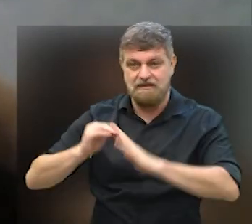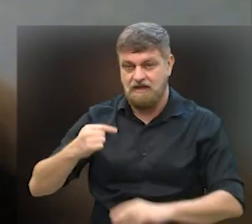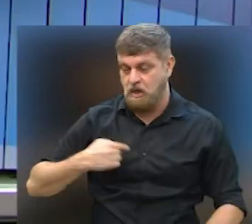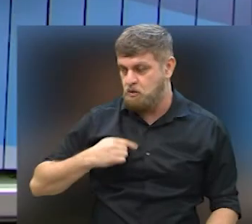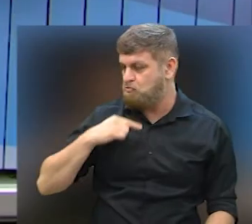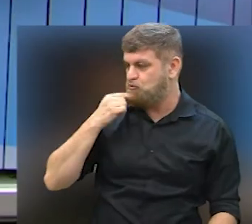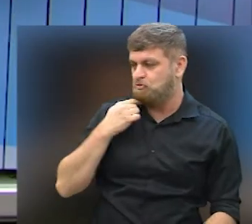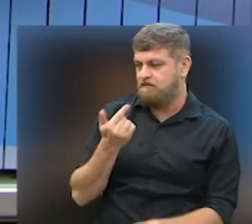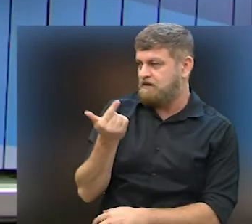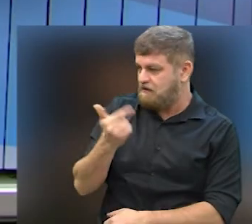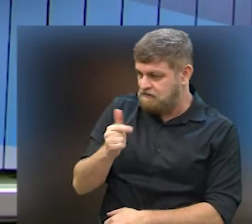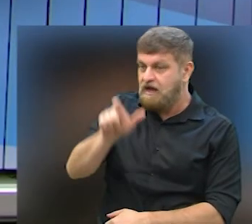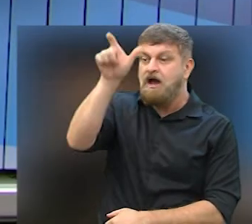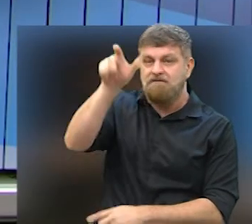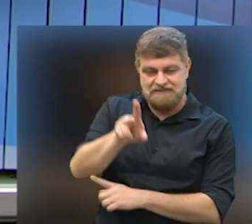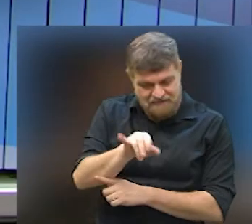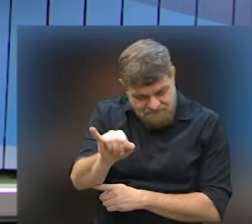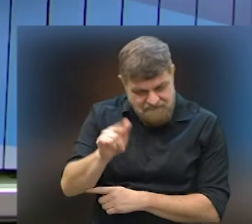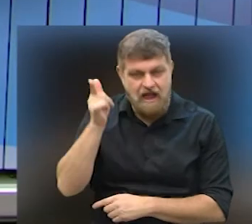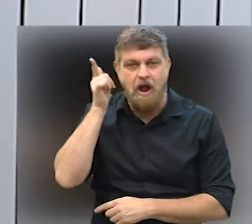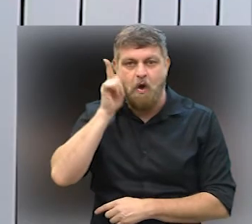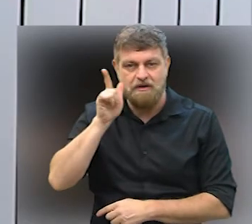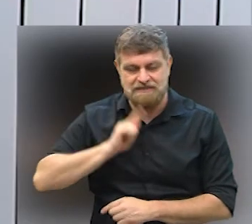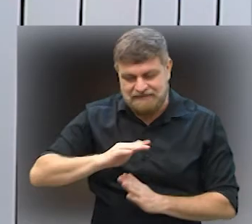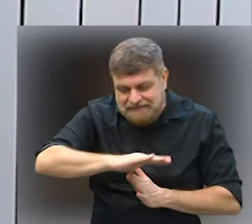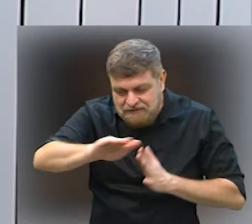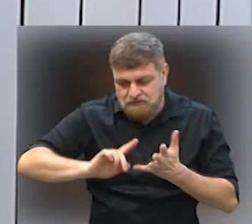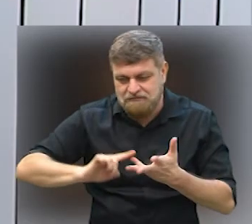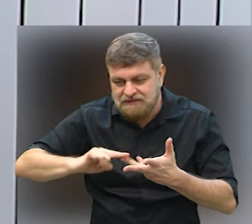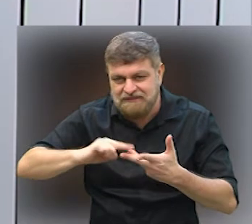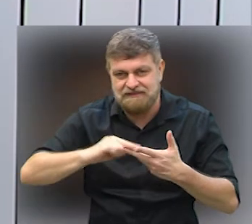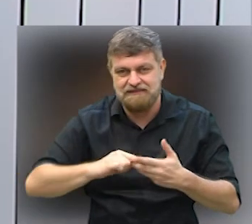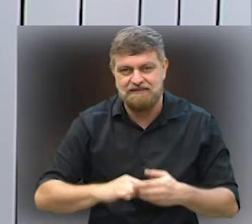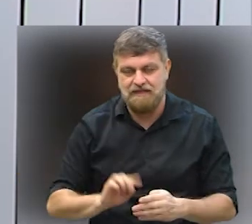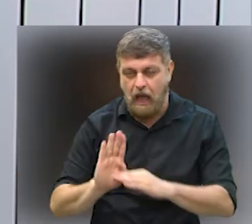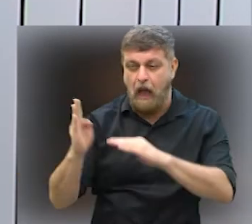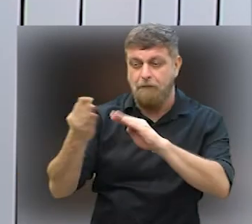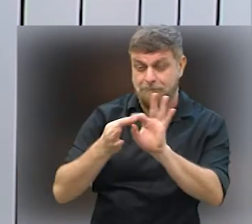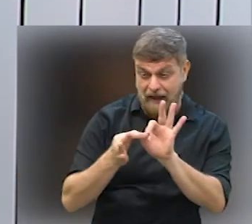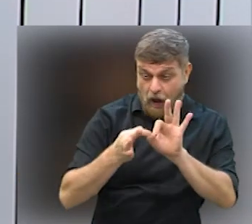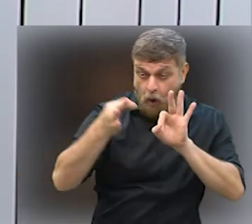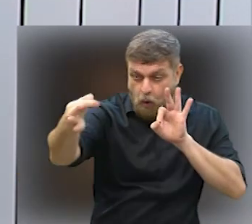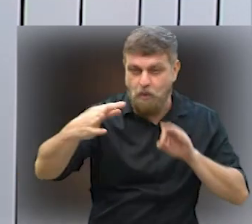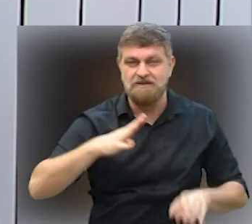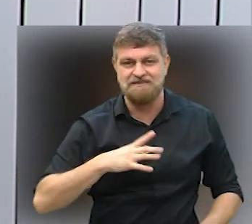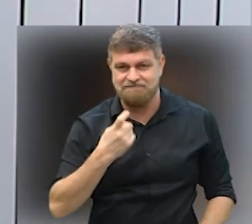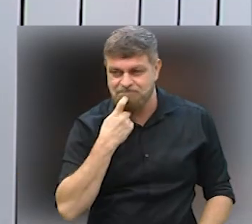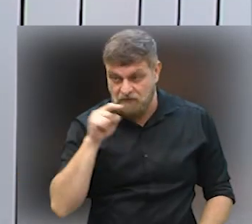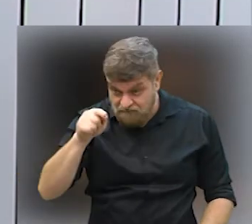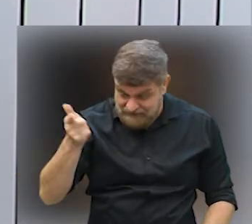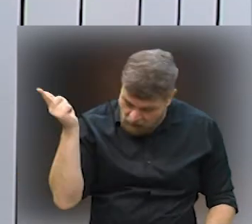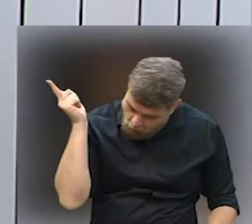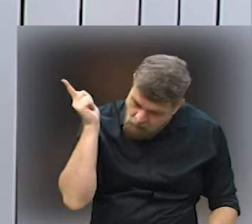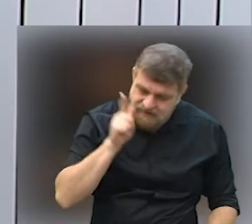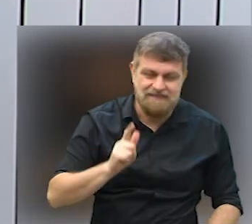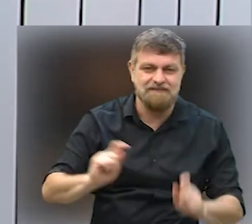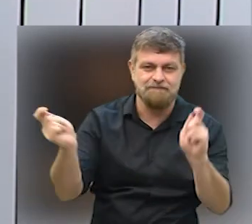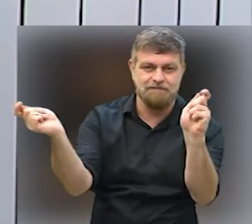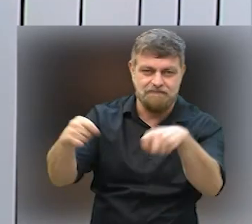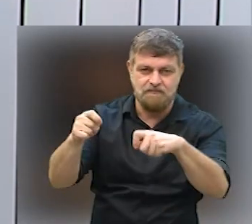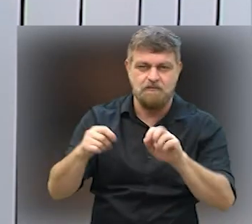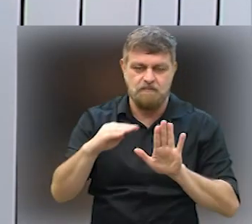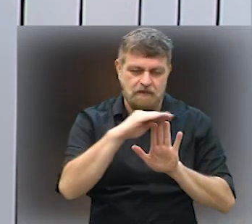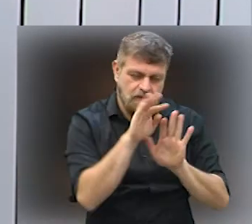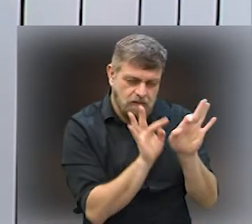nenhuma dúvida que você vai conseguir levar tudo isso para a periferia de Campinas. De alguma maneira,